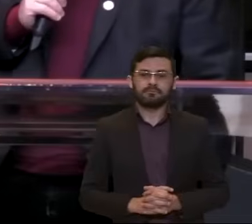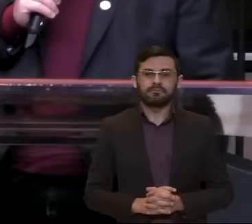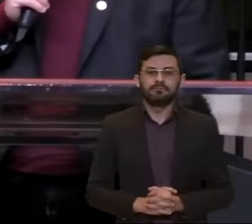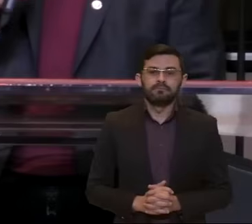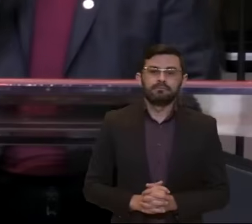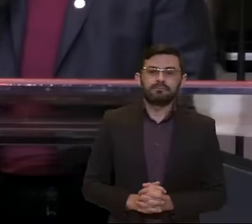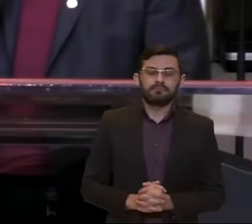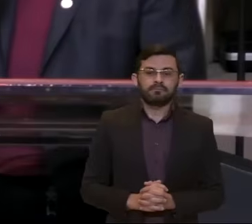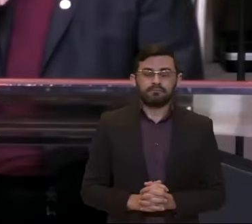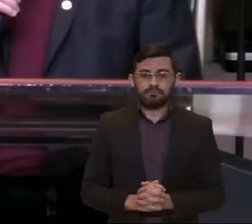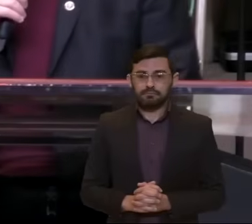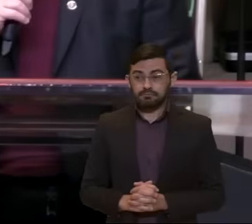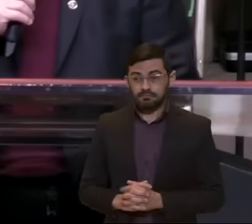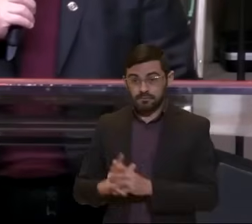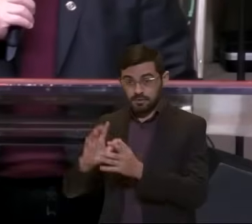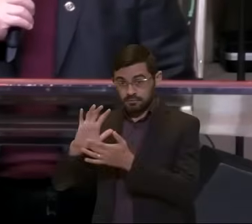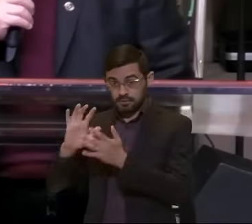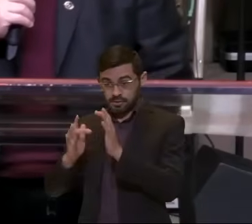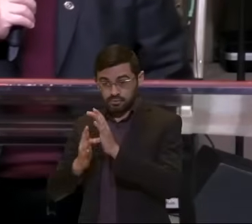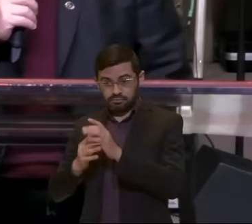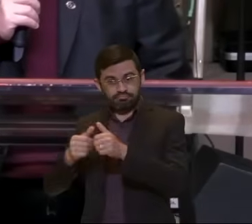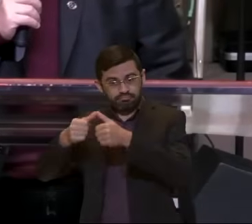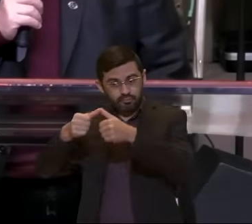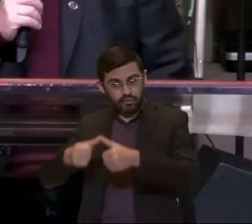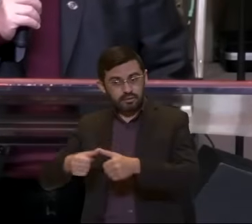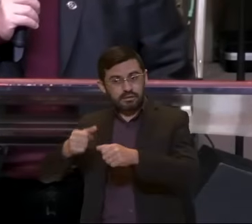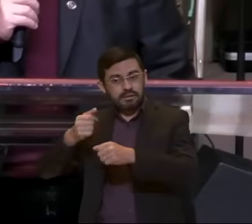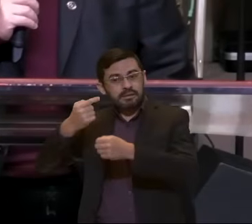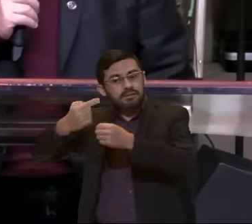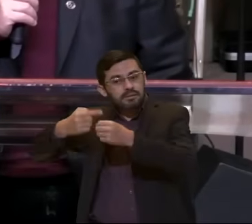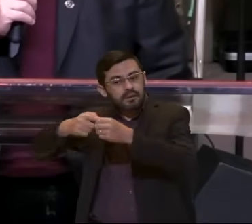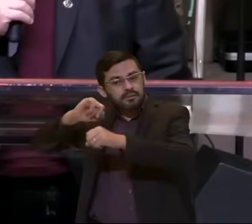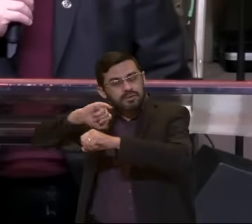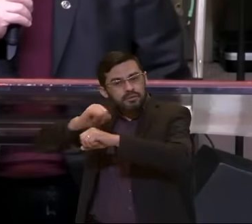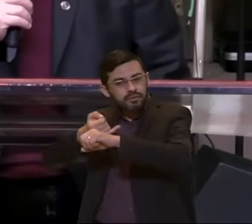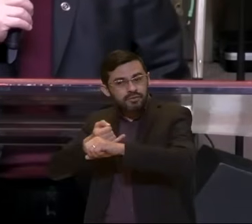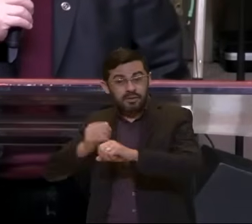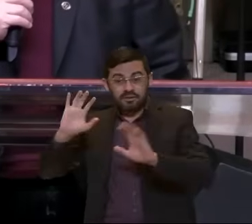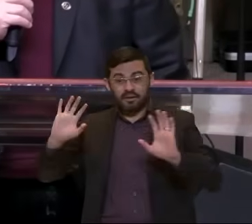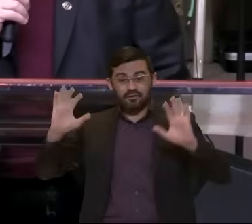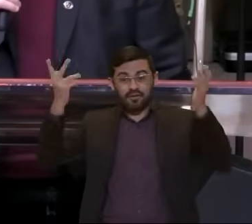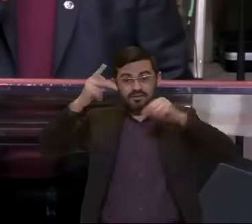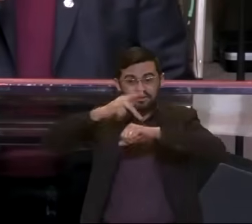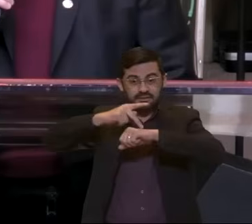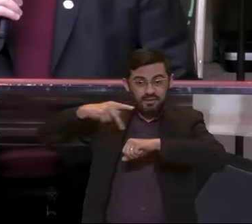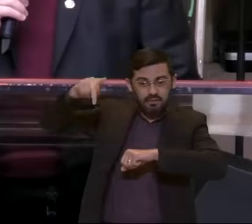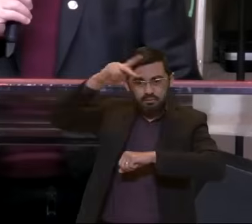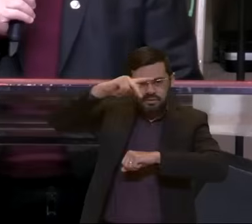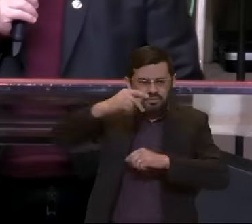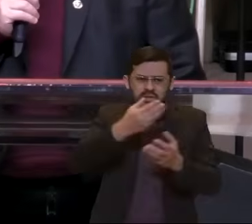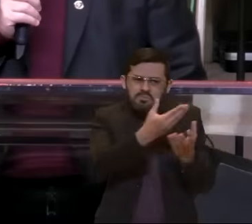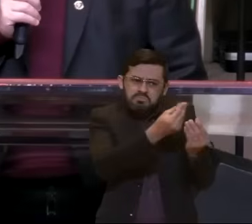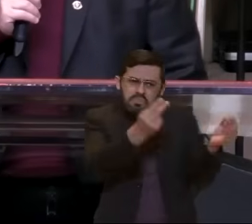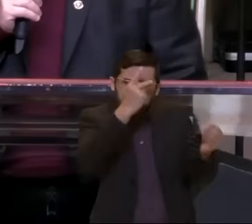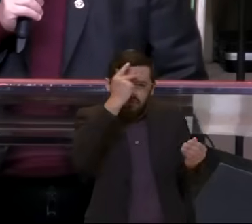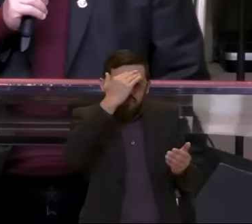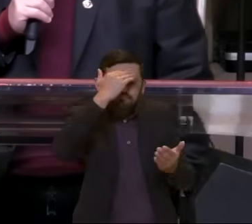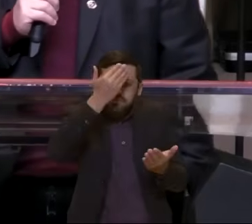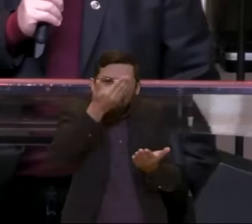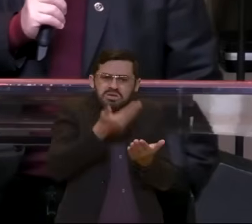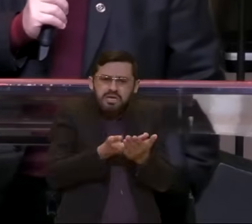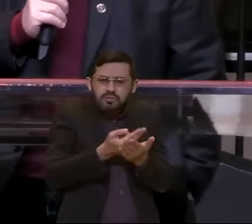Estando Jesus em Jerusalém durante a festa da Páscoa, muitos creram no seu nome, quando viram